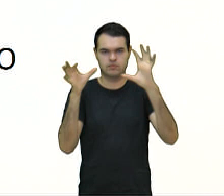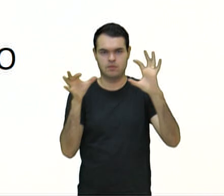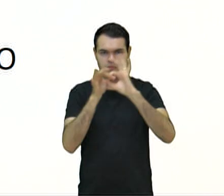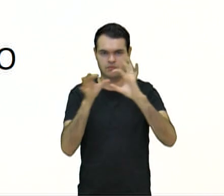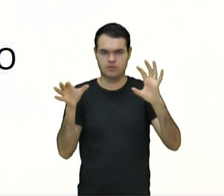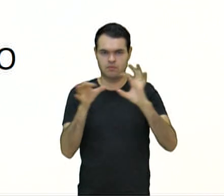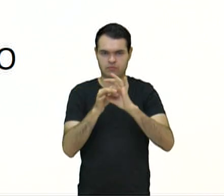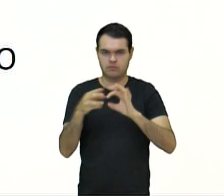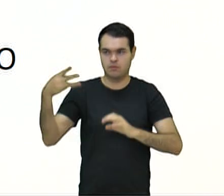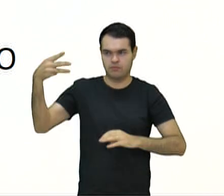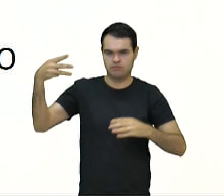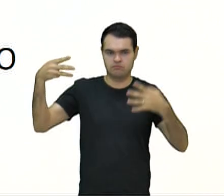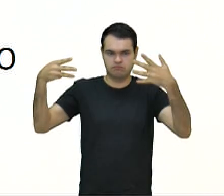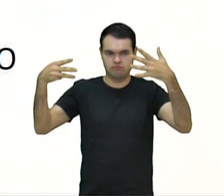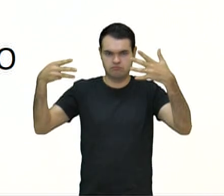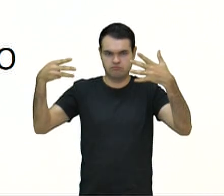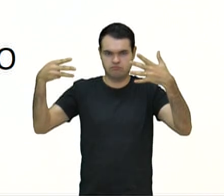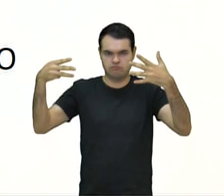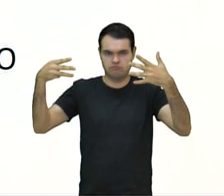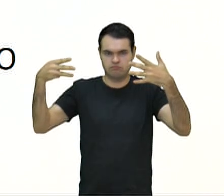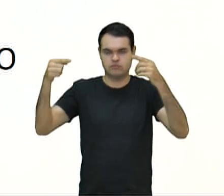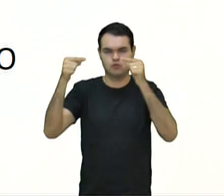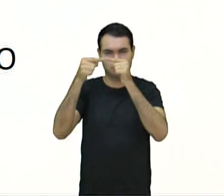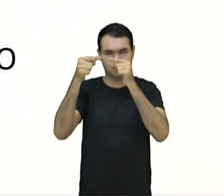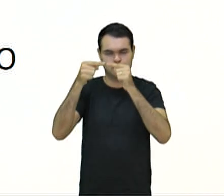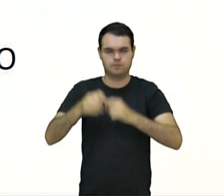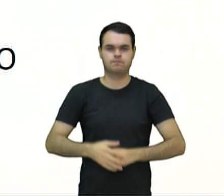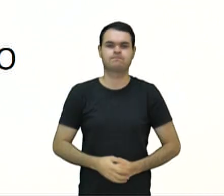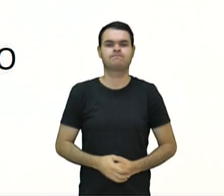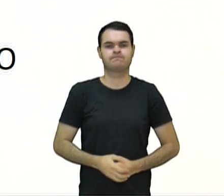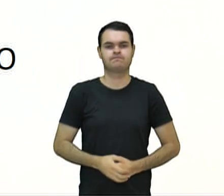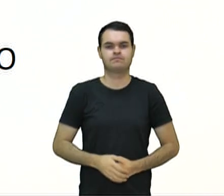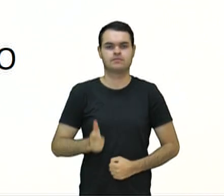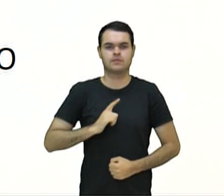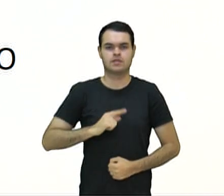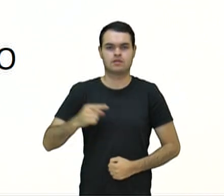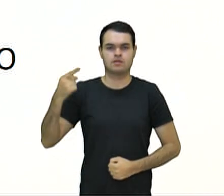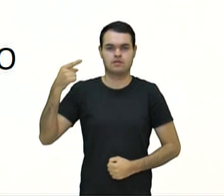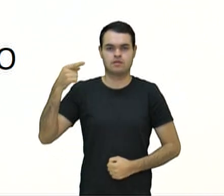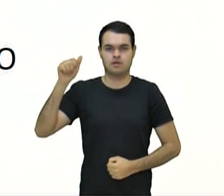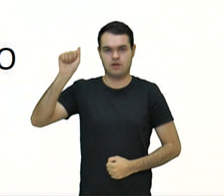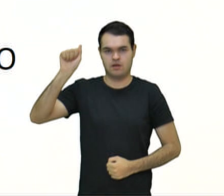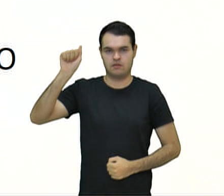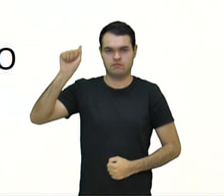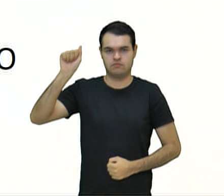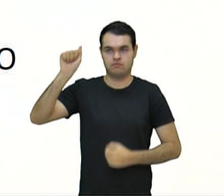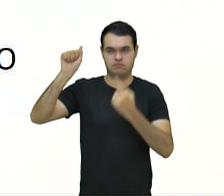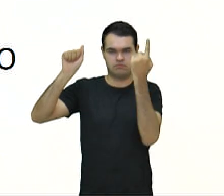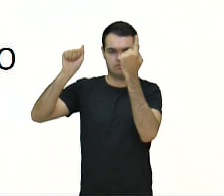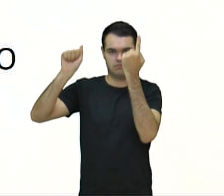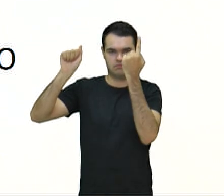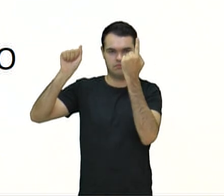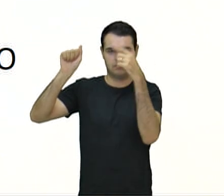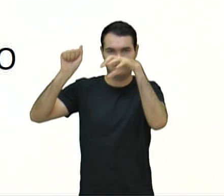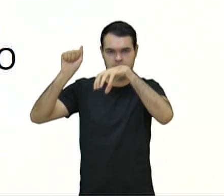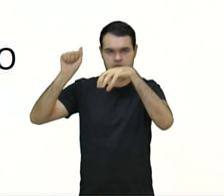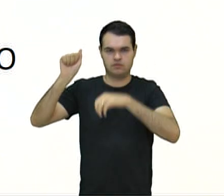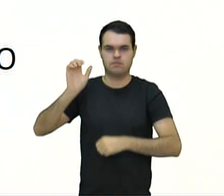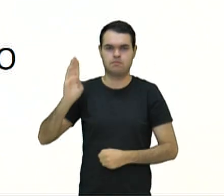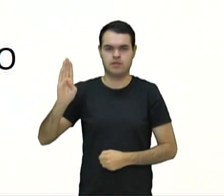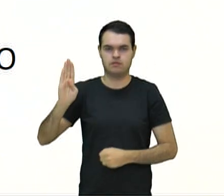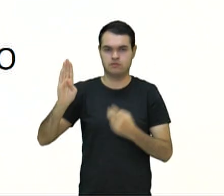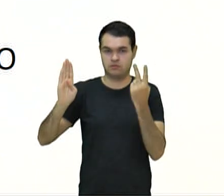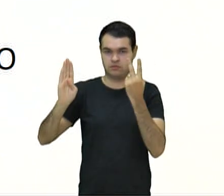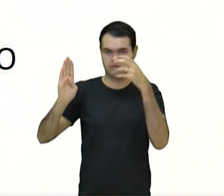com os setores da economia correspondentes. Tem a letra A, o primeiro setor da economia. Letra B,